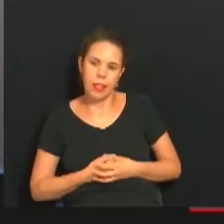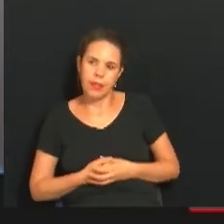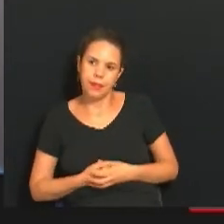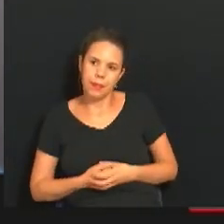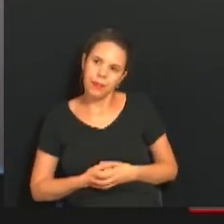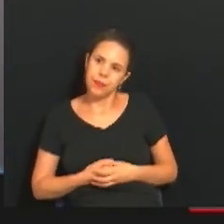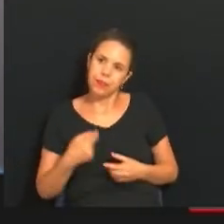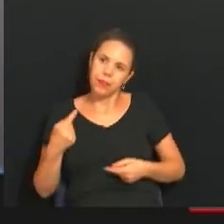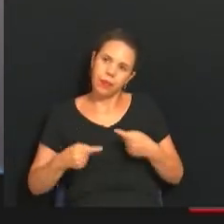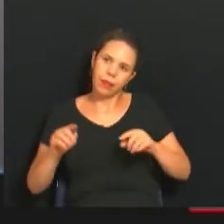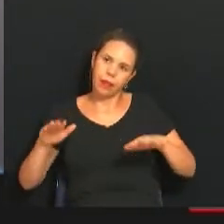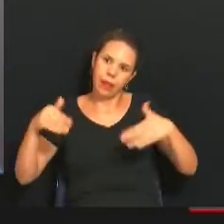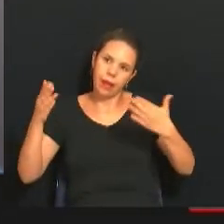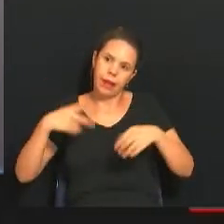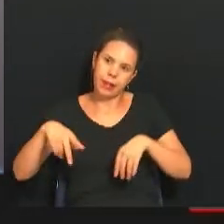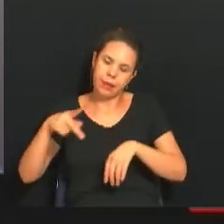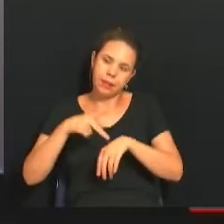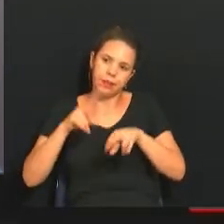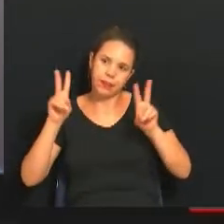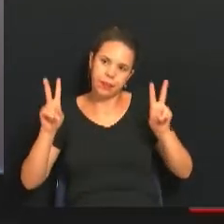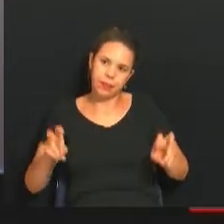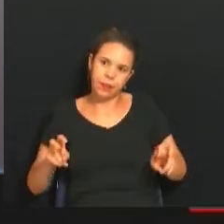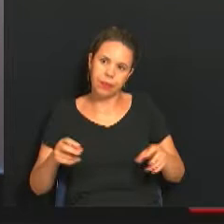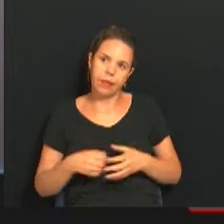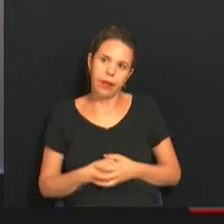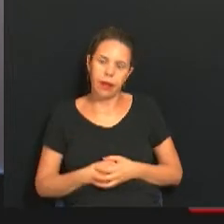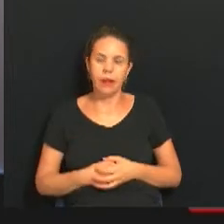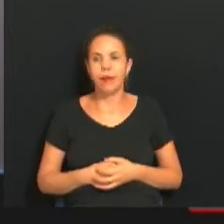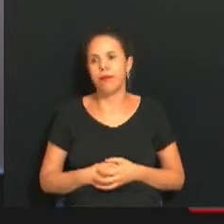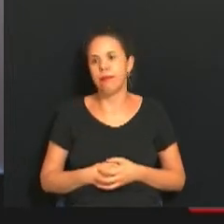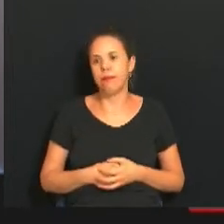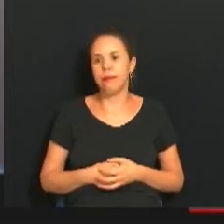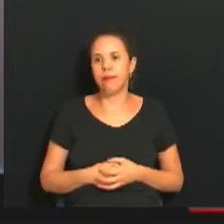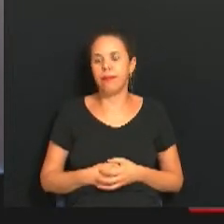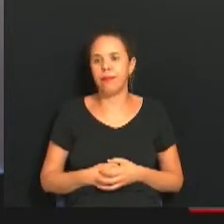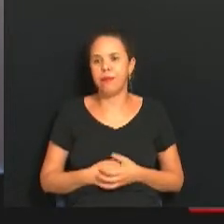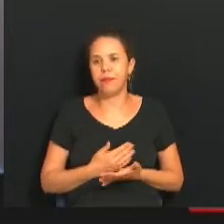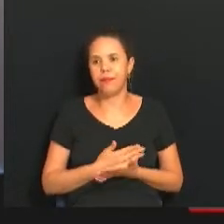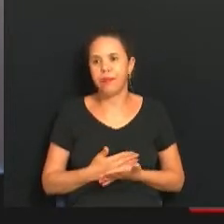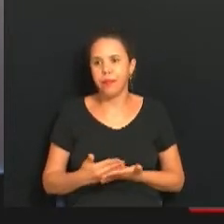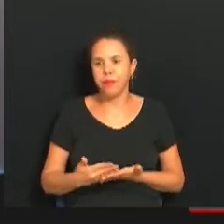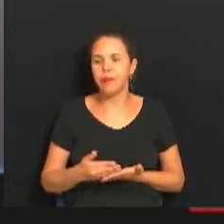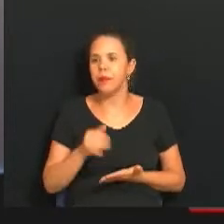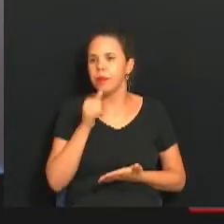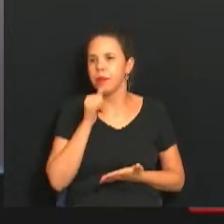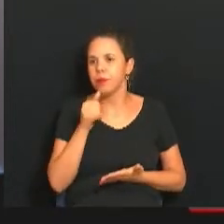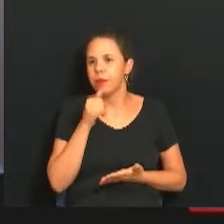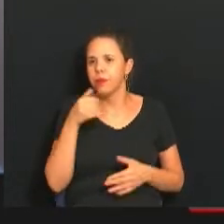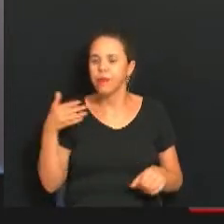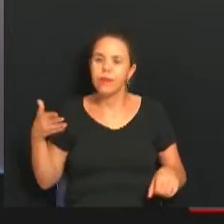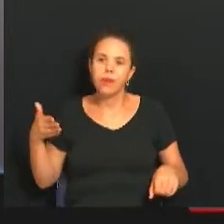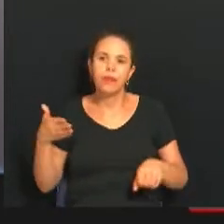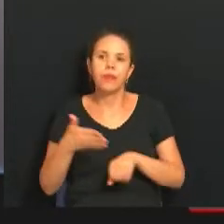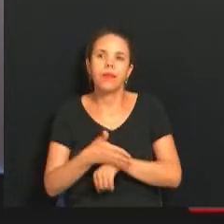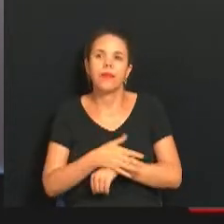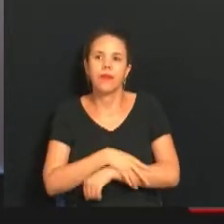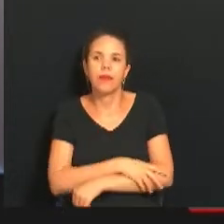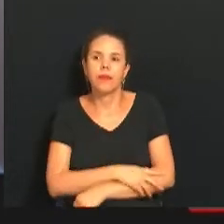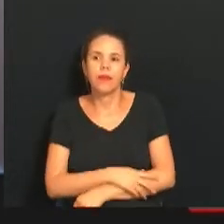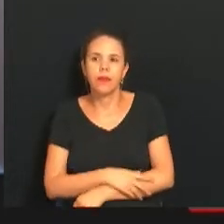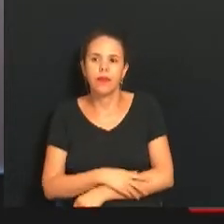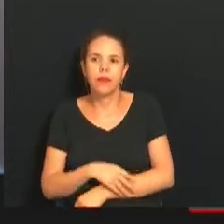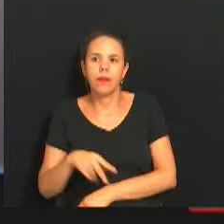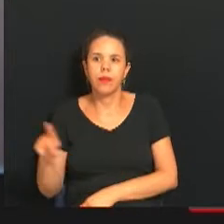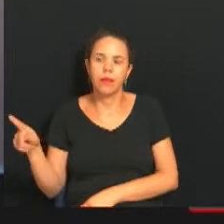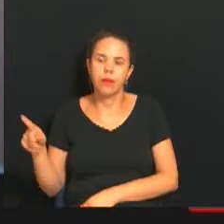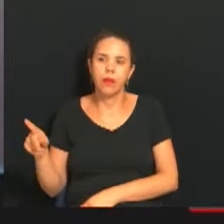política externa do Brasil com relação a esse tema. A gente observa, inicialmente, tanto com a visita do presidente Jair